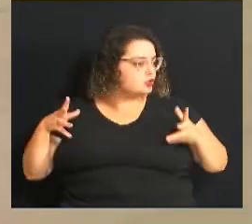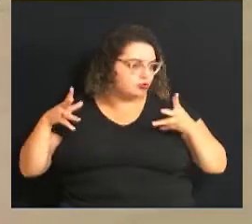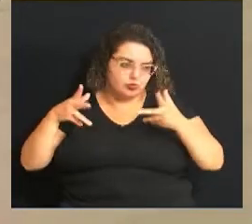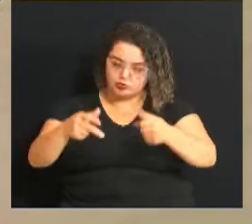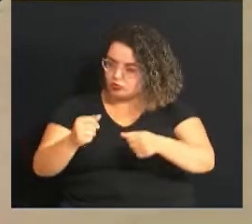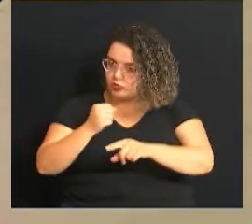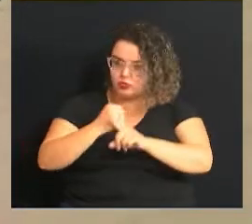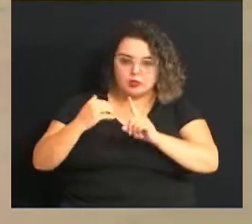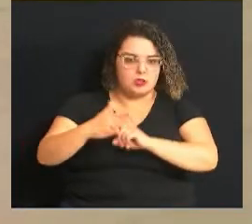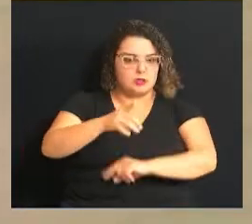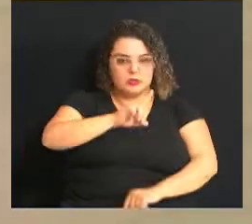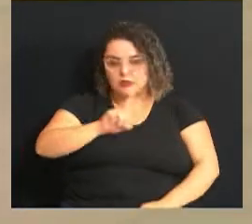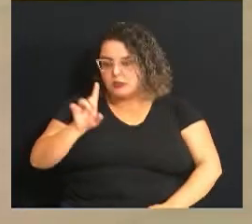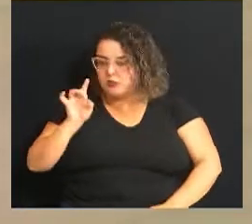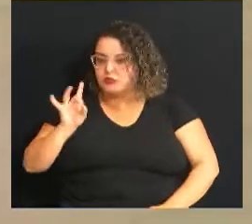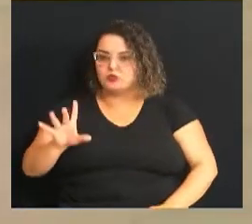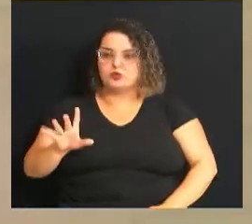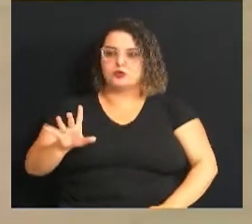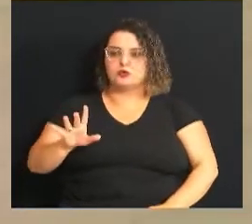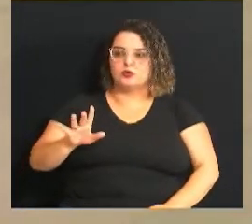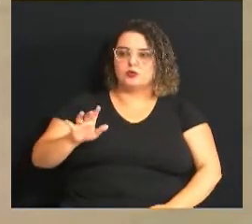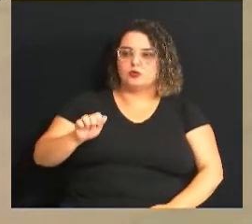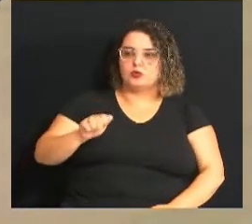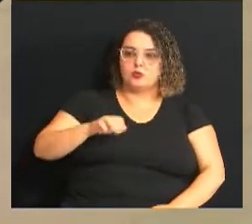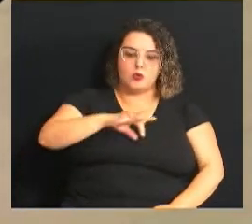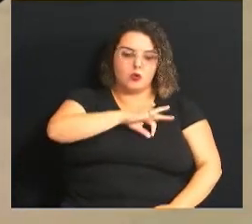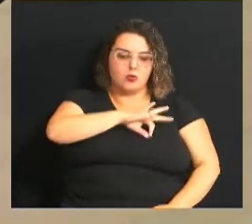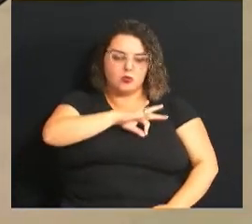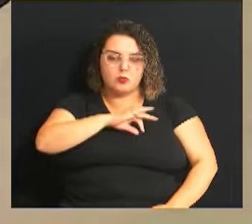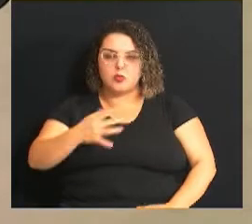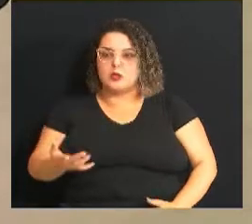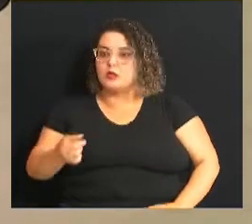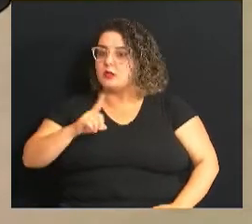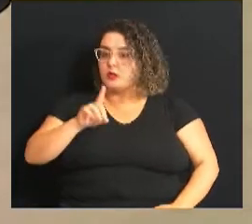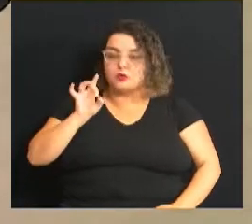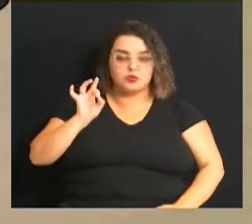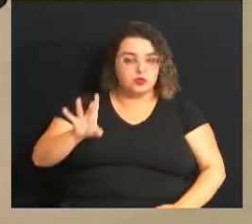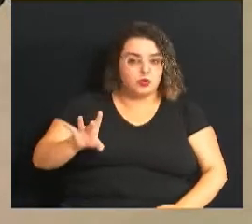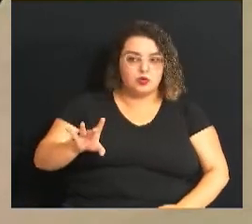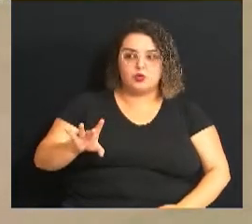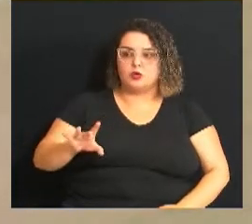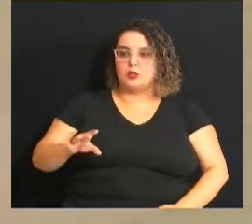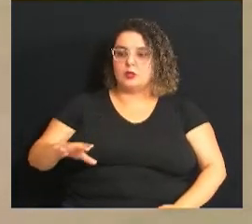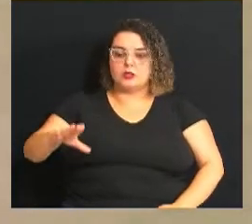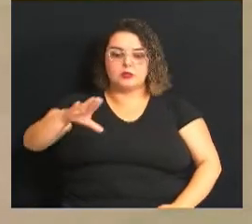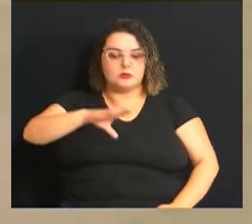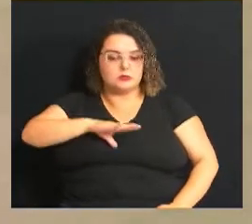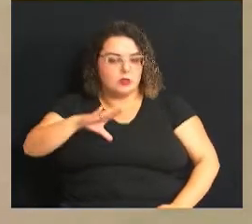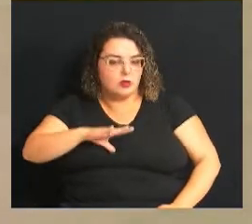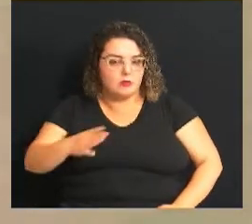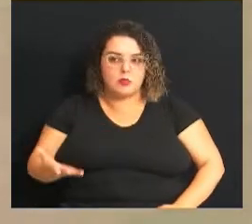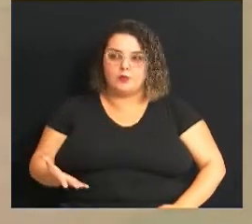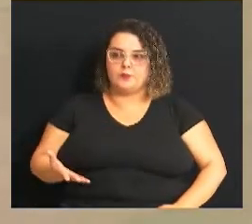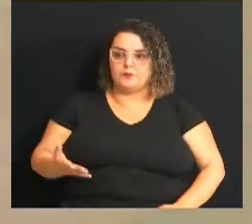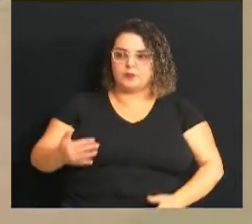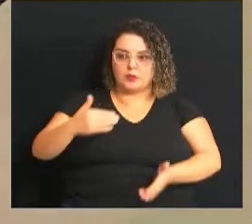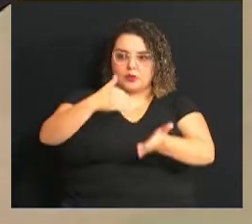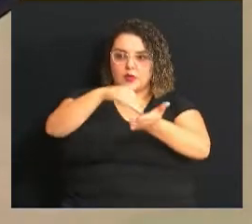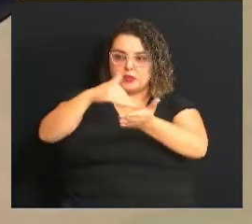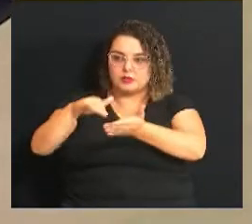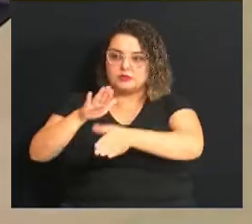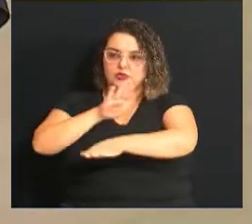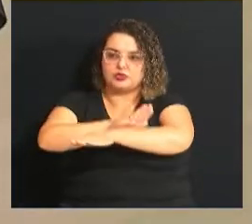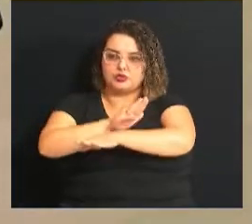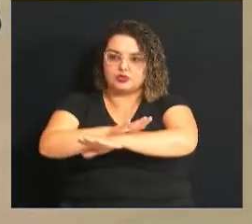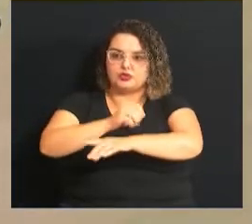não só dos agentes de segurança pública, não só dos entes da municipalidade, como é o caso da Secretaria de Assistência